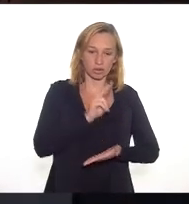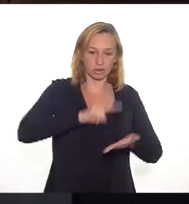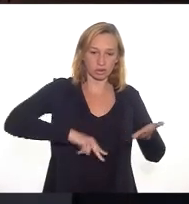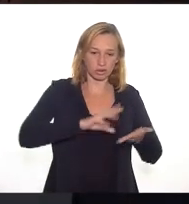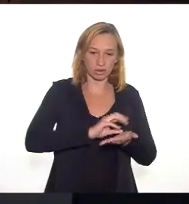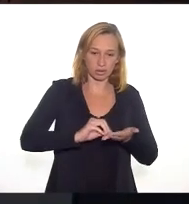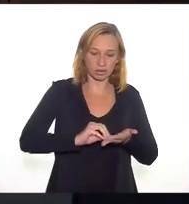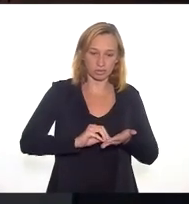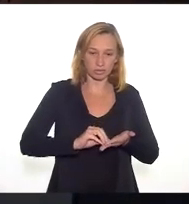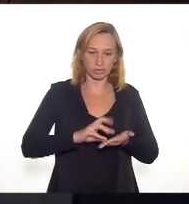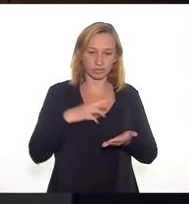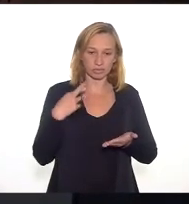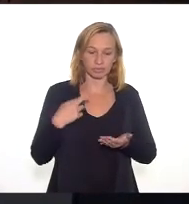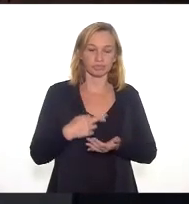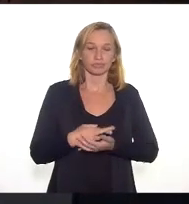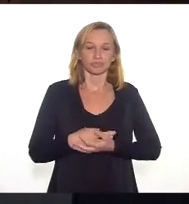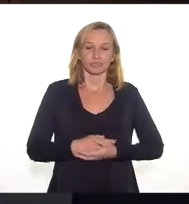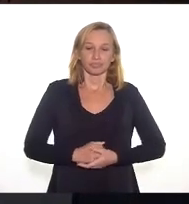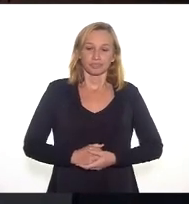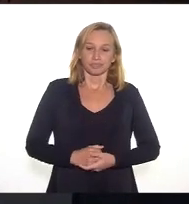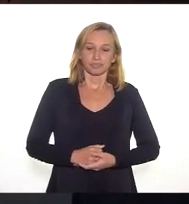a leitura da ata da sessão anterior.